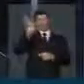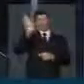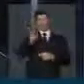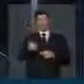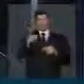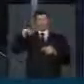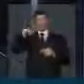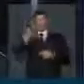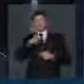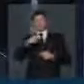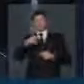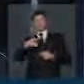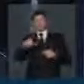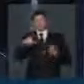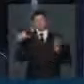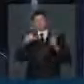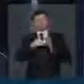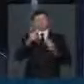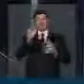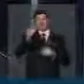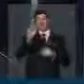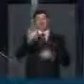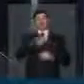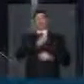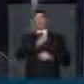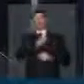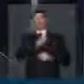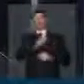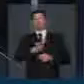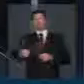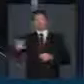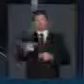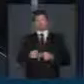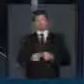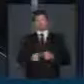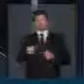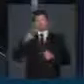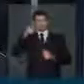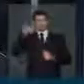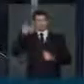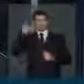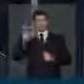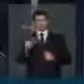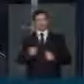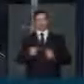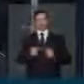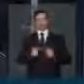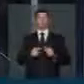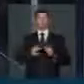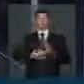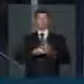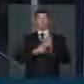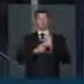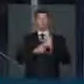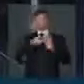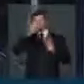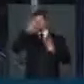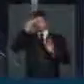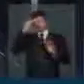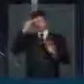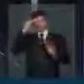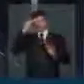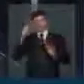85% dos planos têm até 50 vidas. E ontem as matérias mostravam que as pessoas não